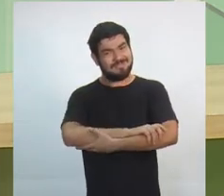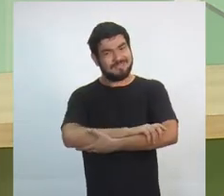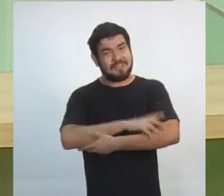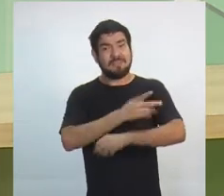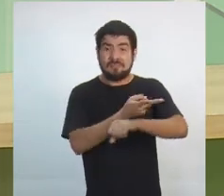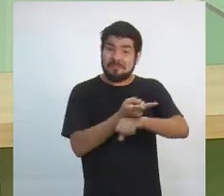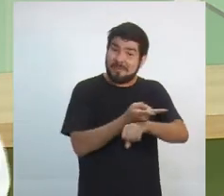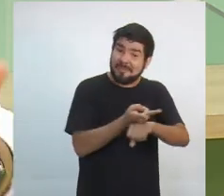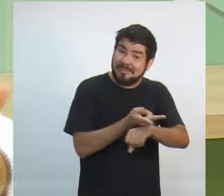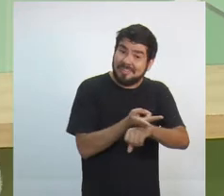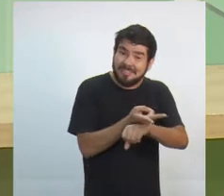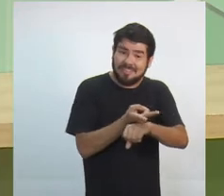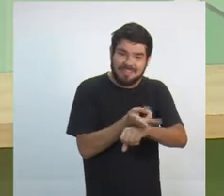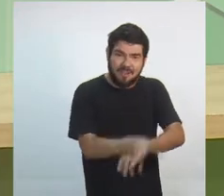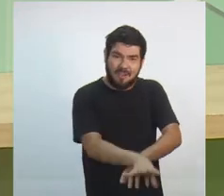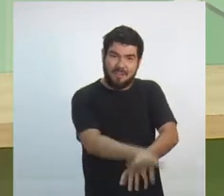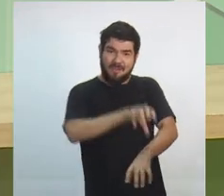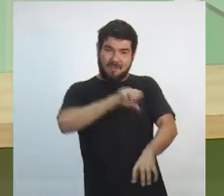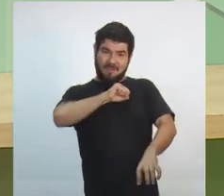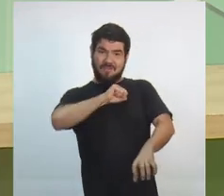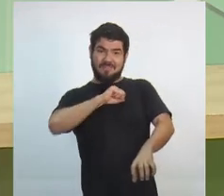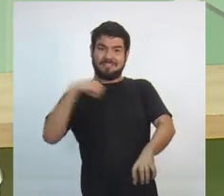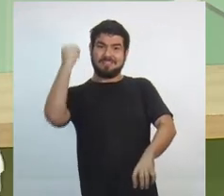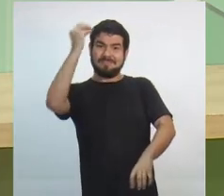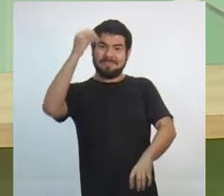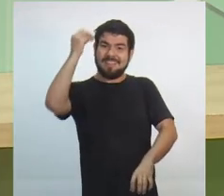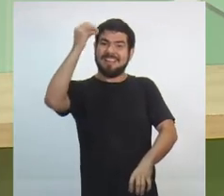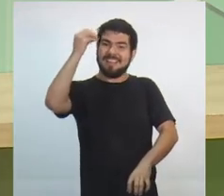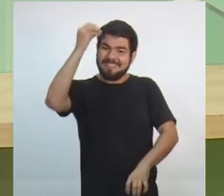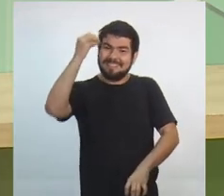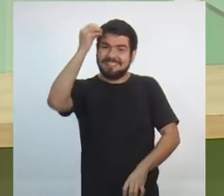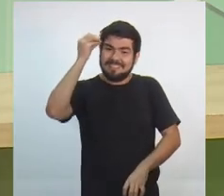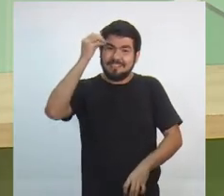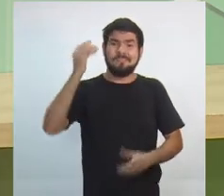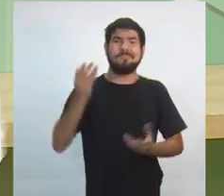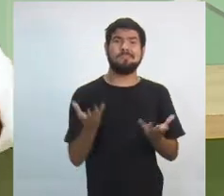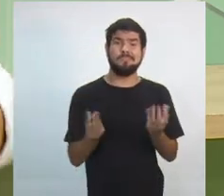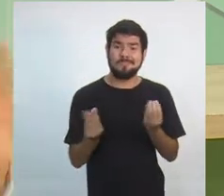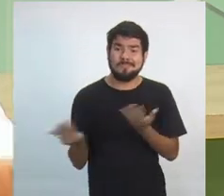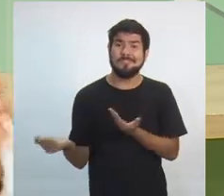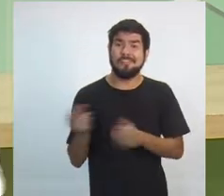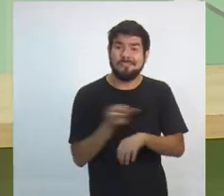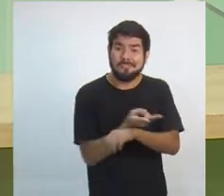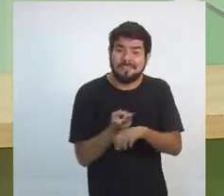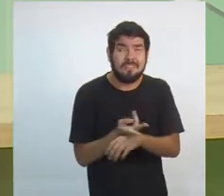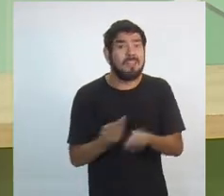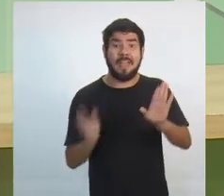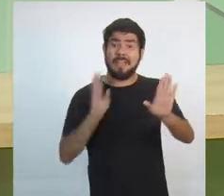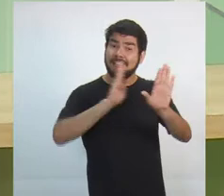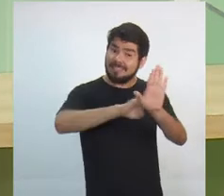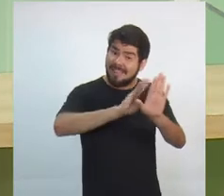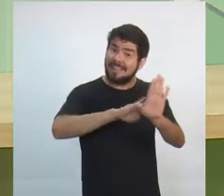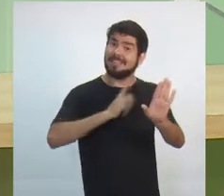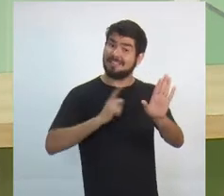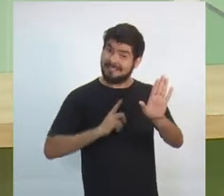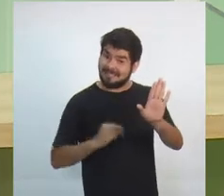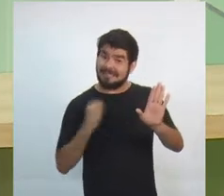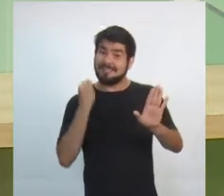experiência necessária que tanto jovem procura. Portanto, são ideias como essa, dentro do que o estado já tem,